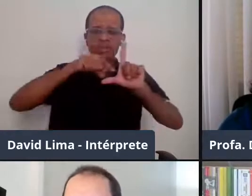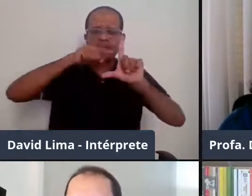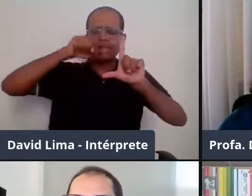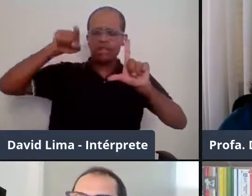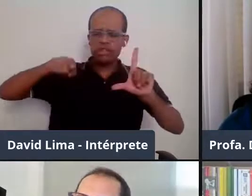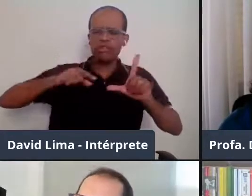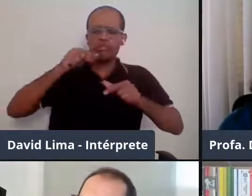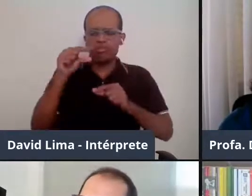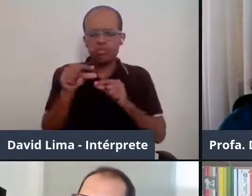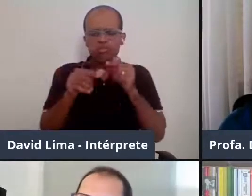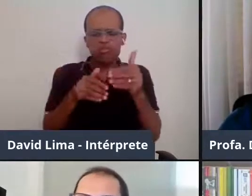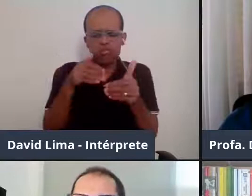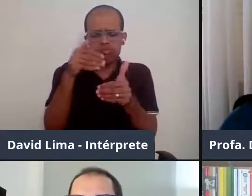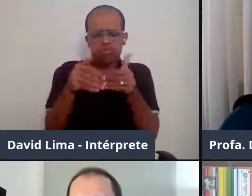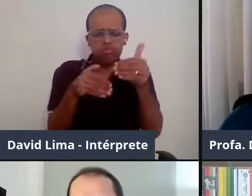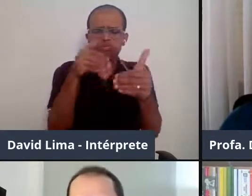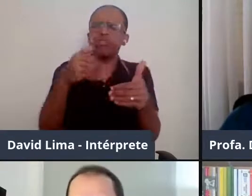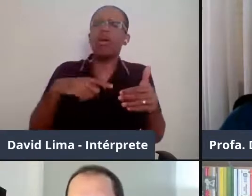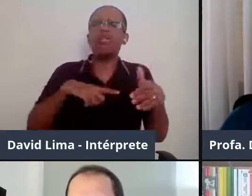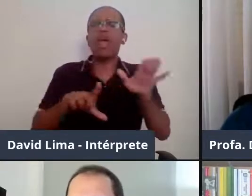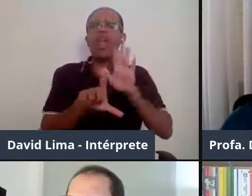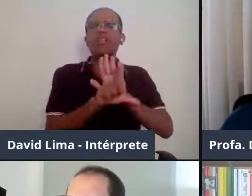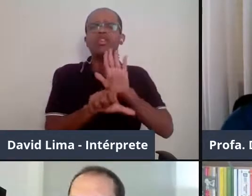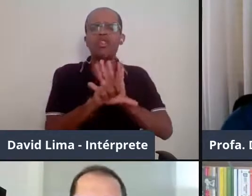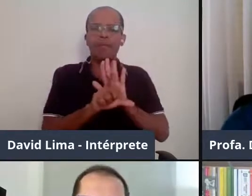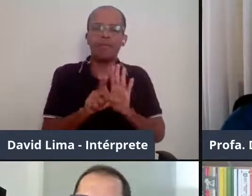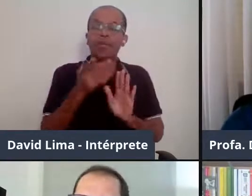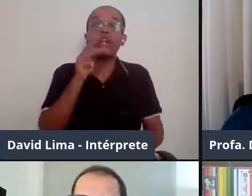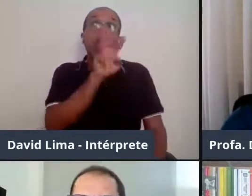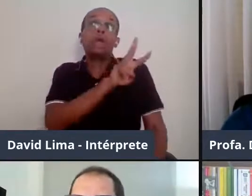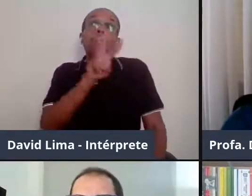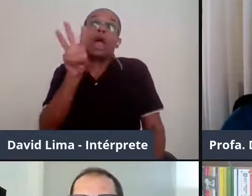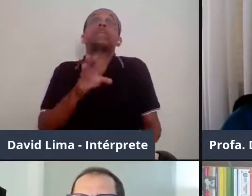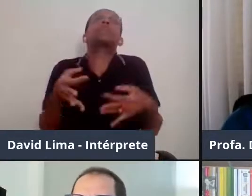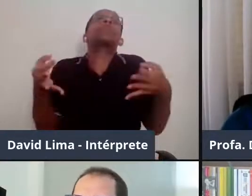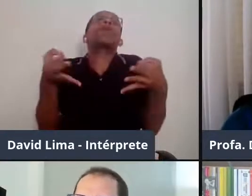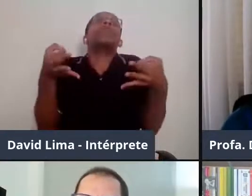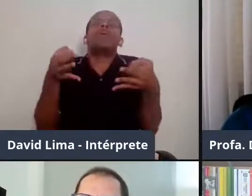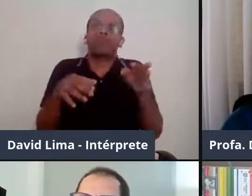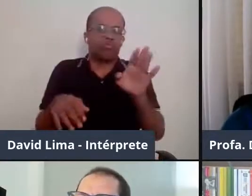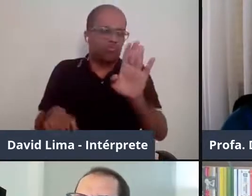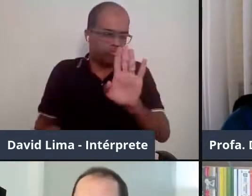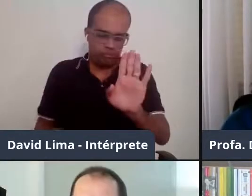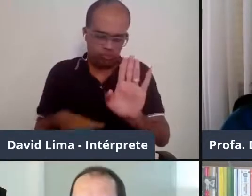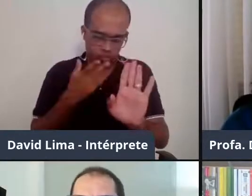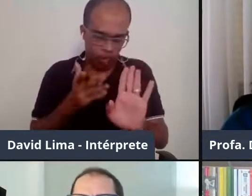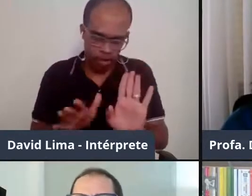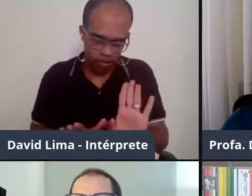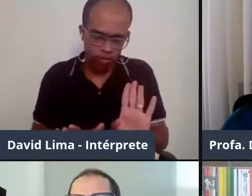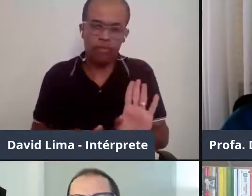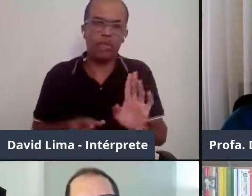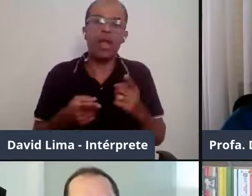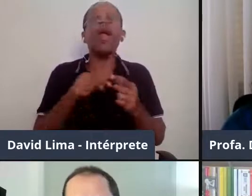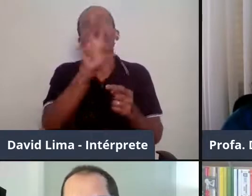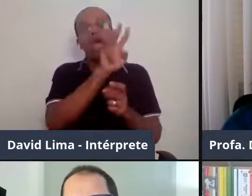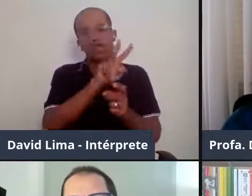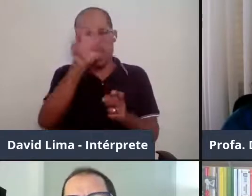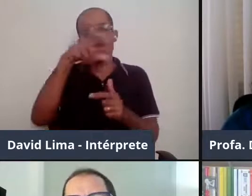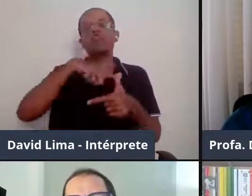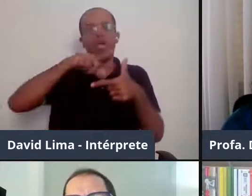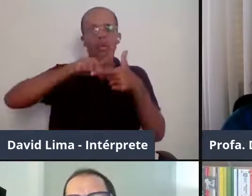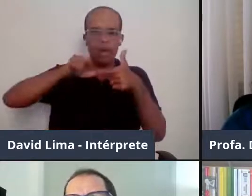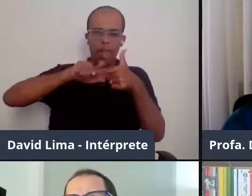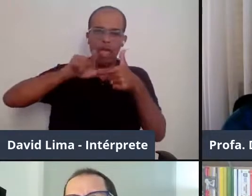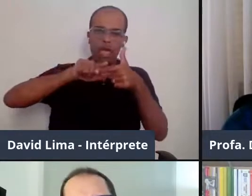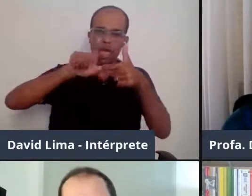a legislação. Eu não vou dizer que é um site perfeito, longe disto. É um site muito falho, tem muitos links